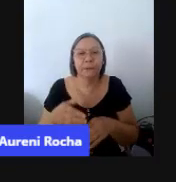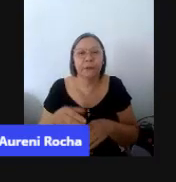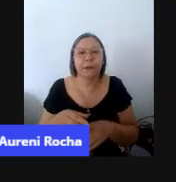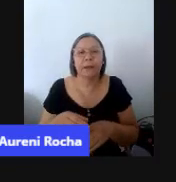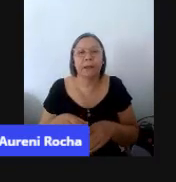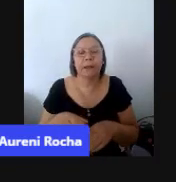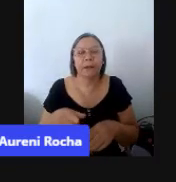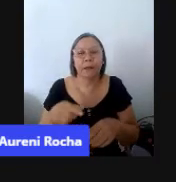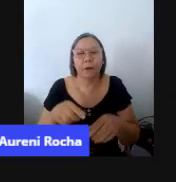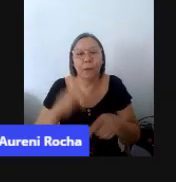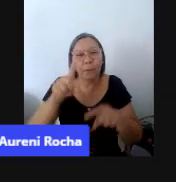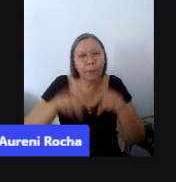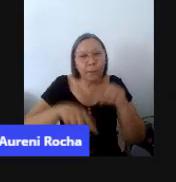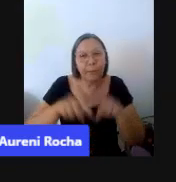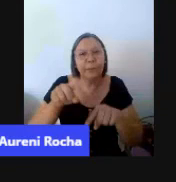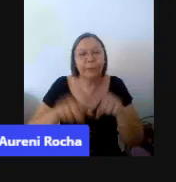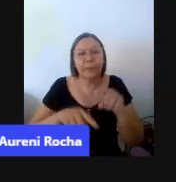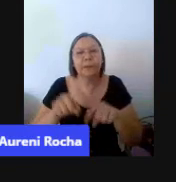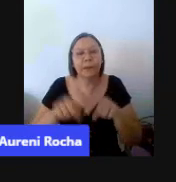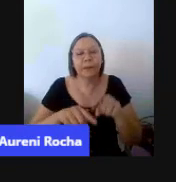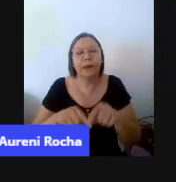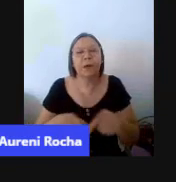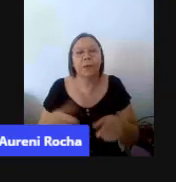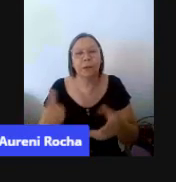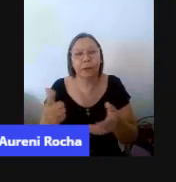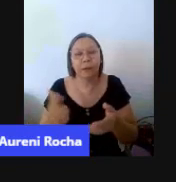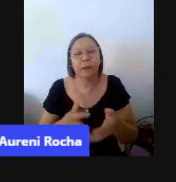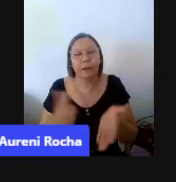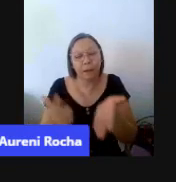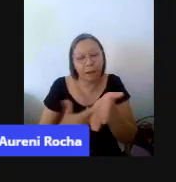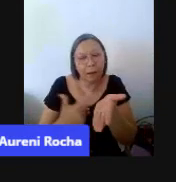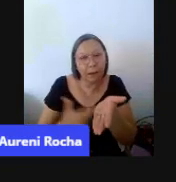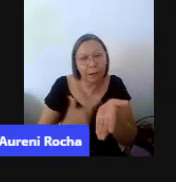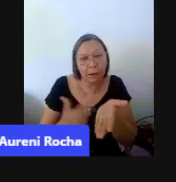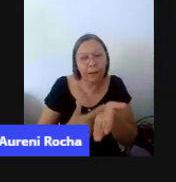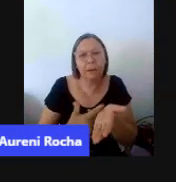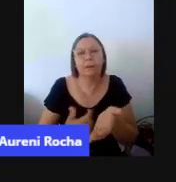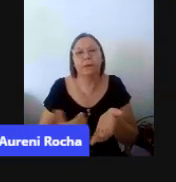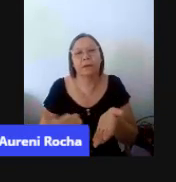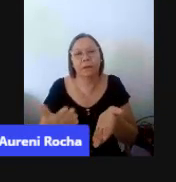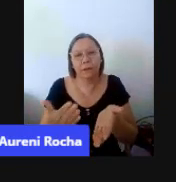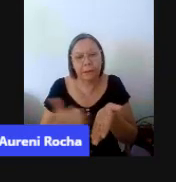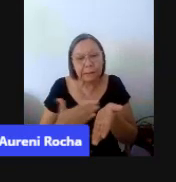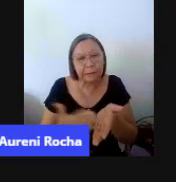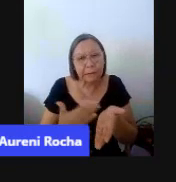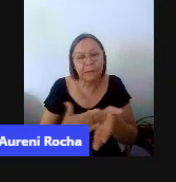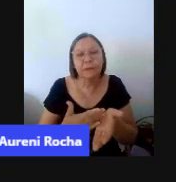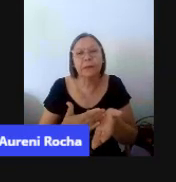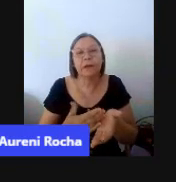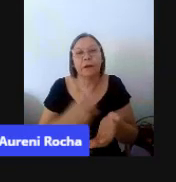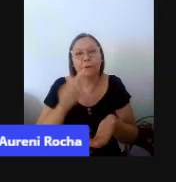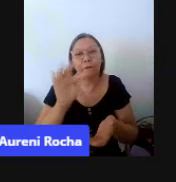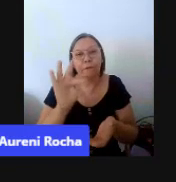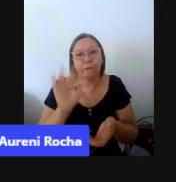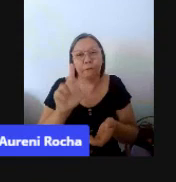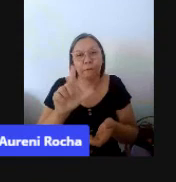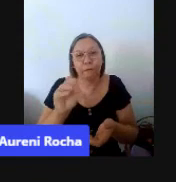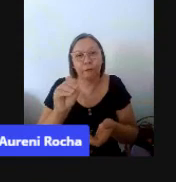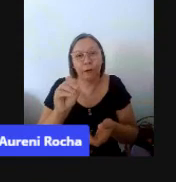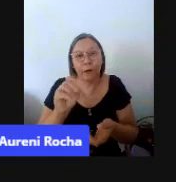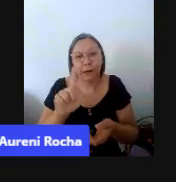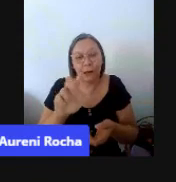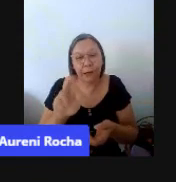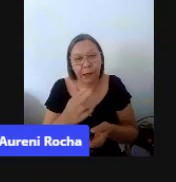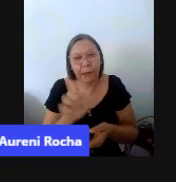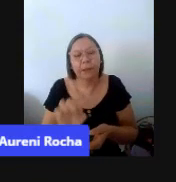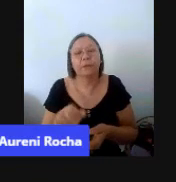têm desenvolvido algumas cartilhas, folhetos, atividades educativas. É possível acessar no próprio site